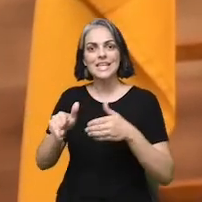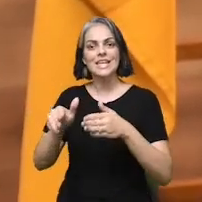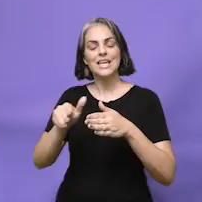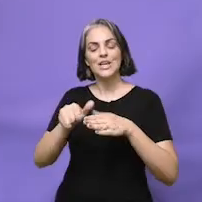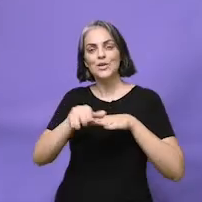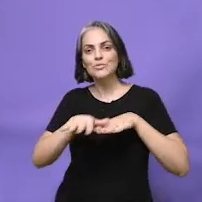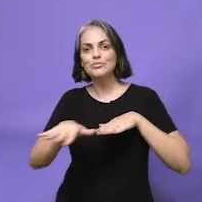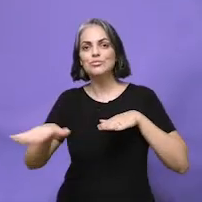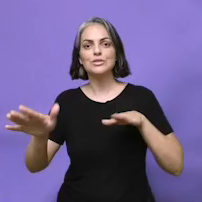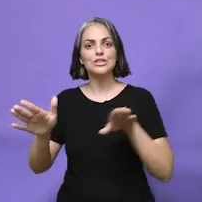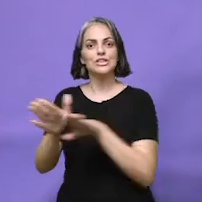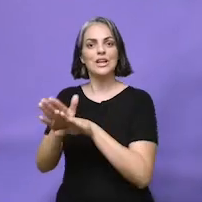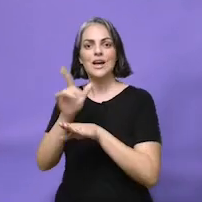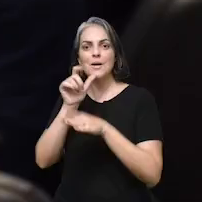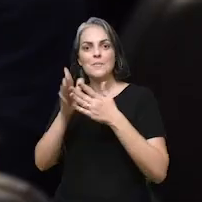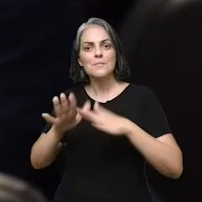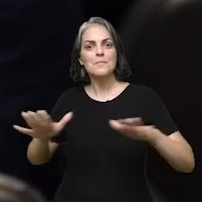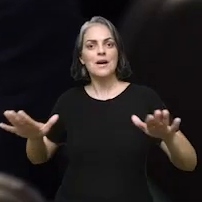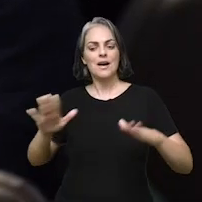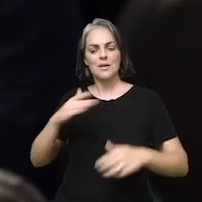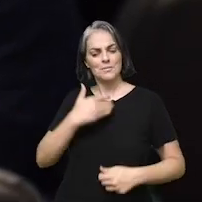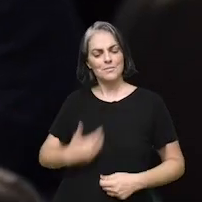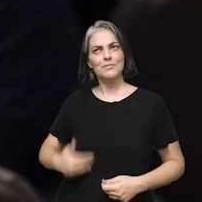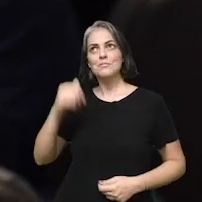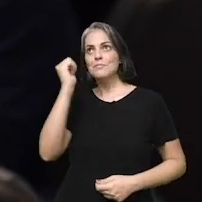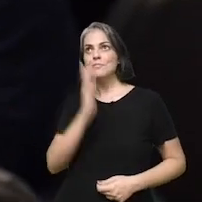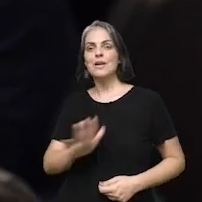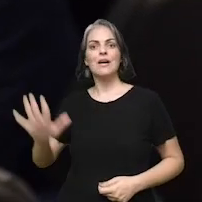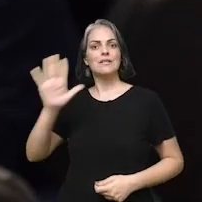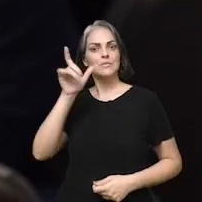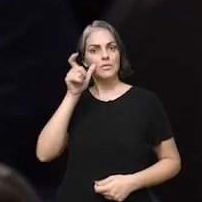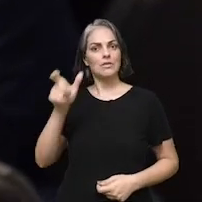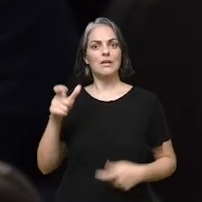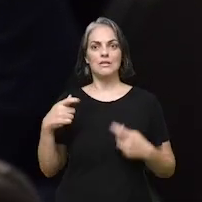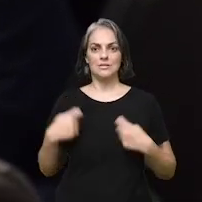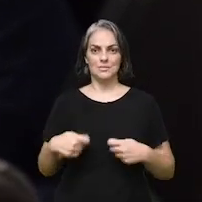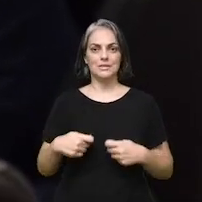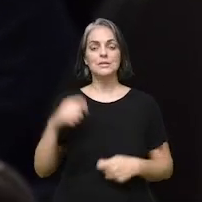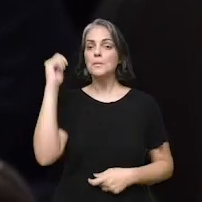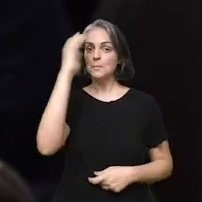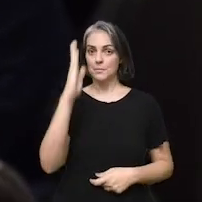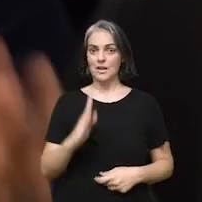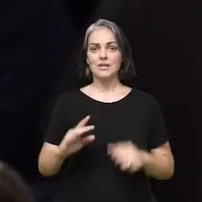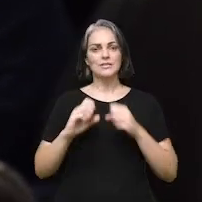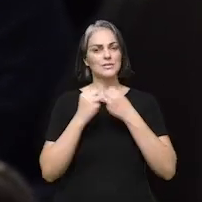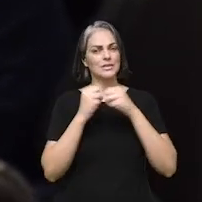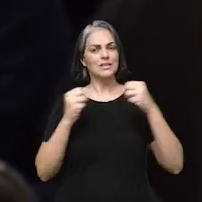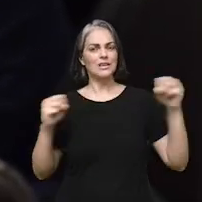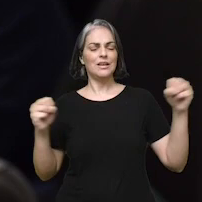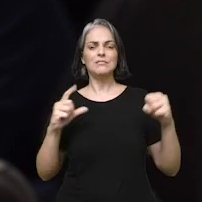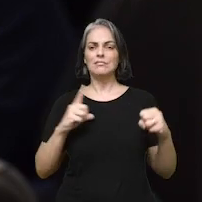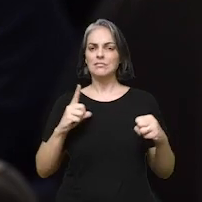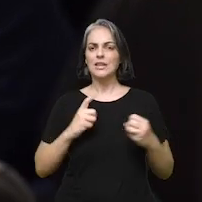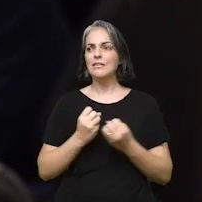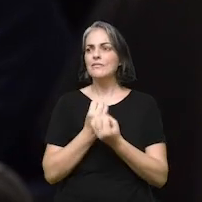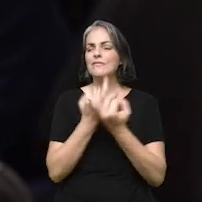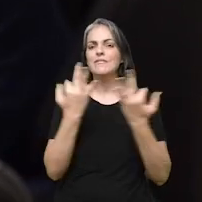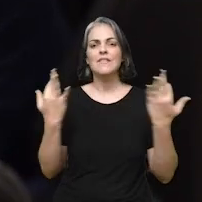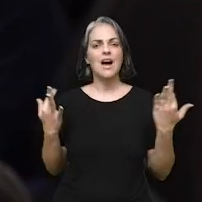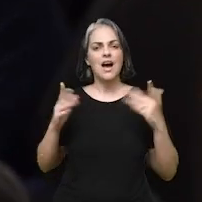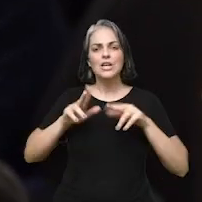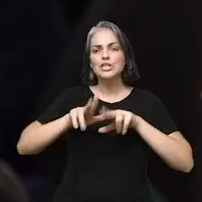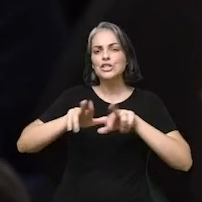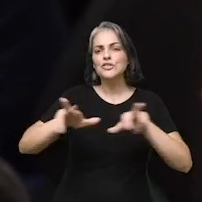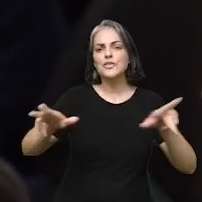interesse do governo brasileiro. Nós estamos num país continental gigante e dentro desse país nós temos